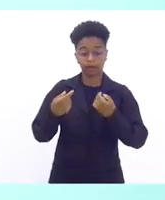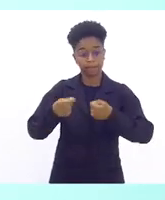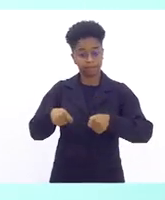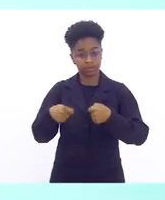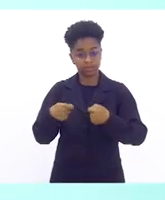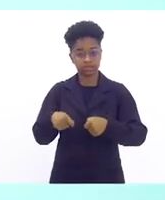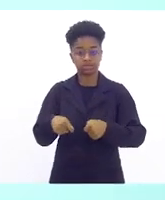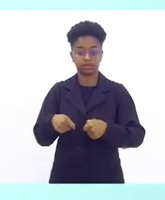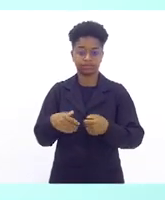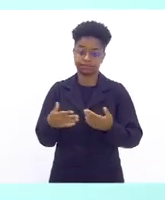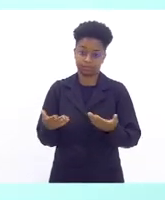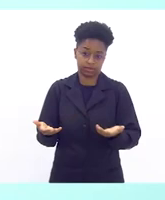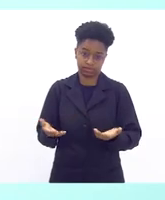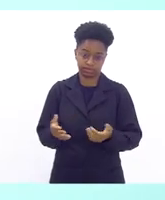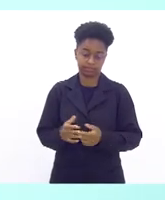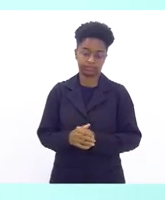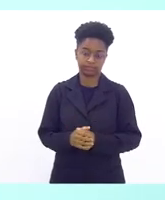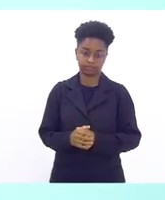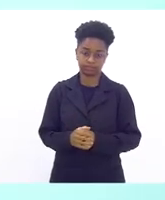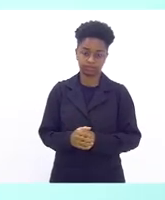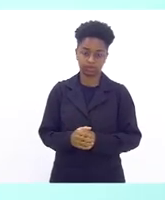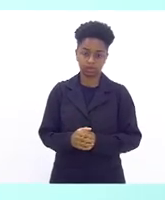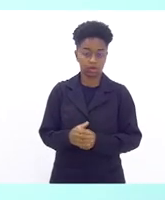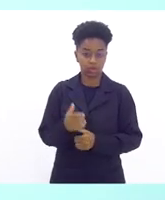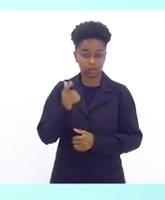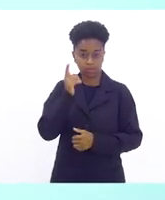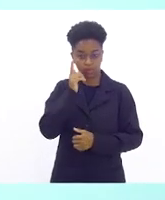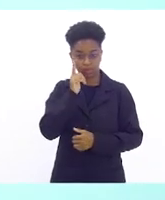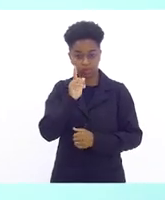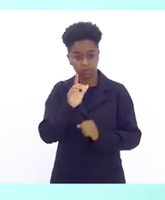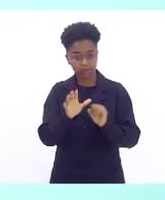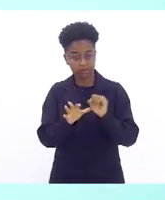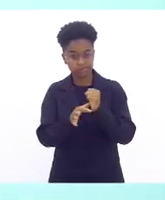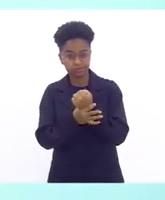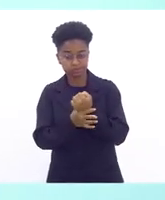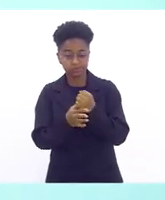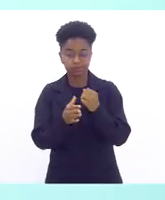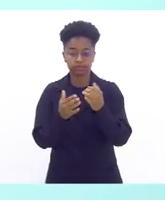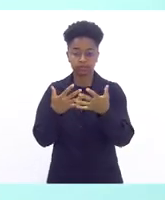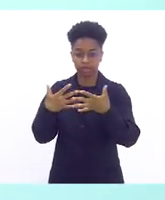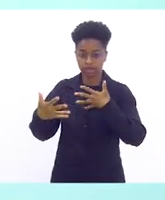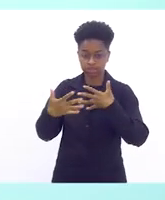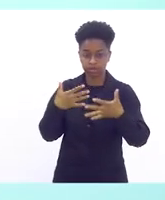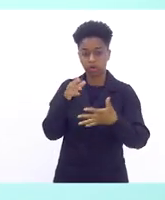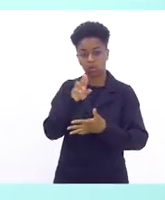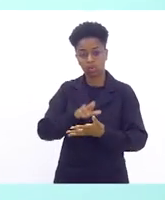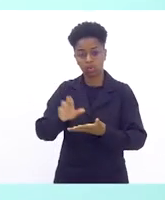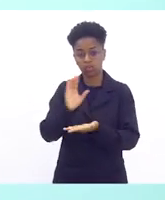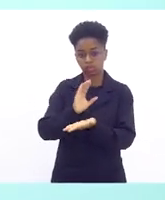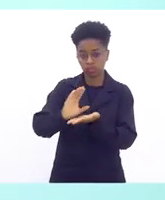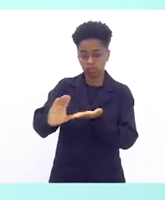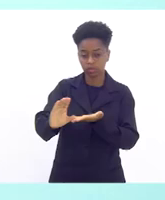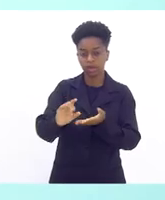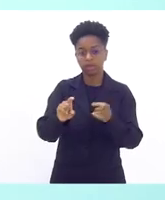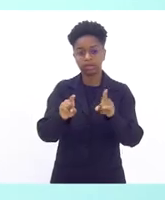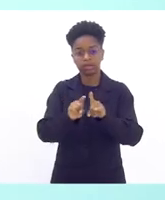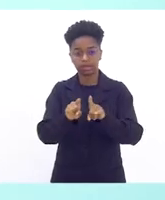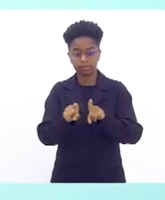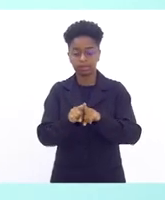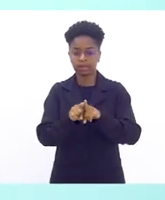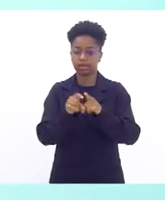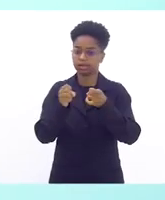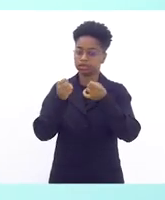enfim para garantir a transparência do uso dos recursos à disposição